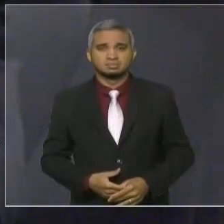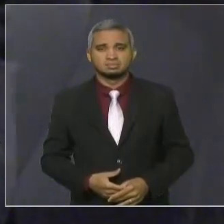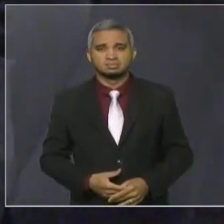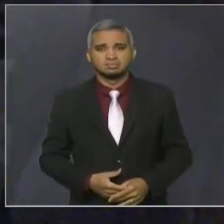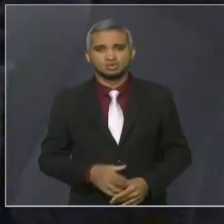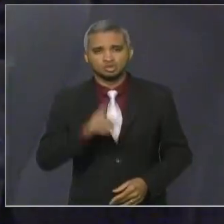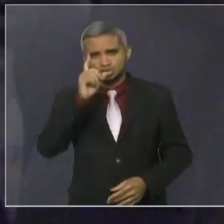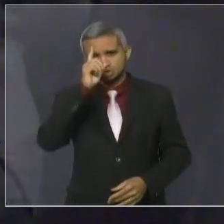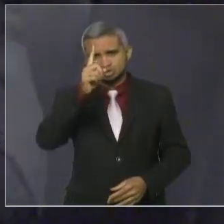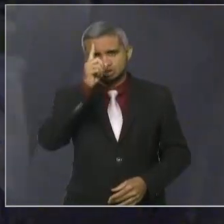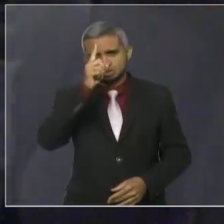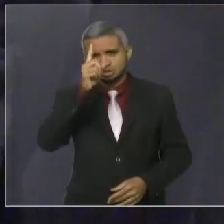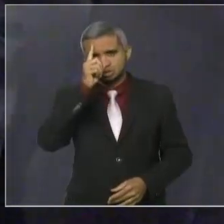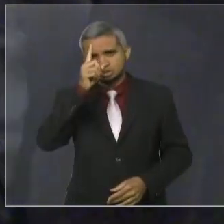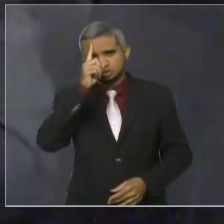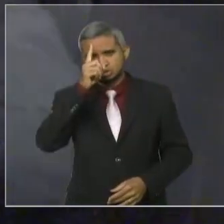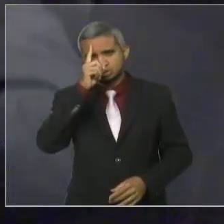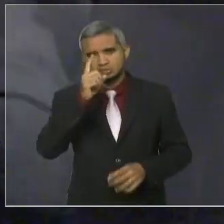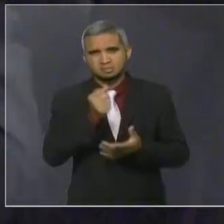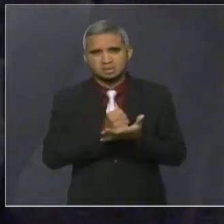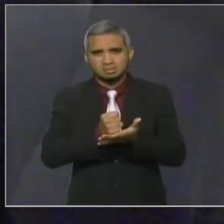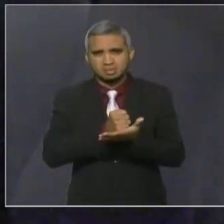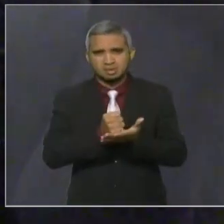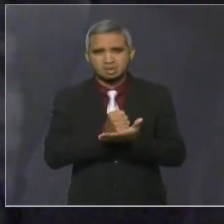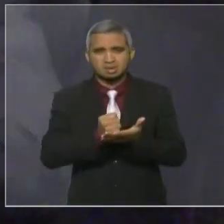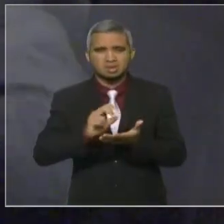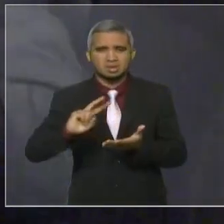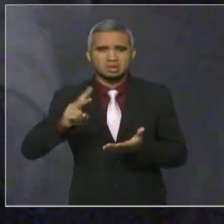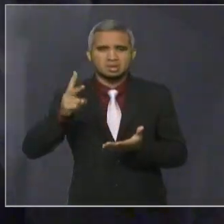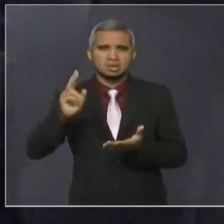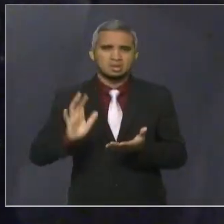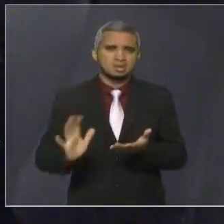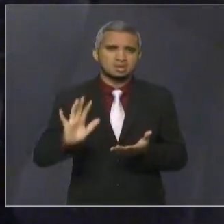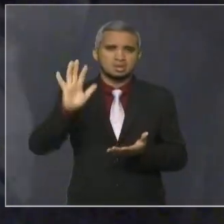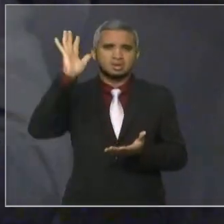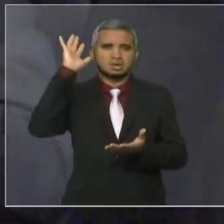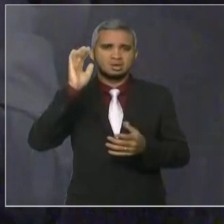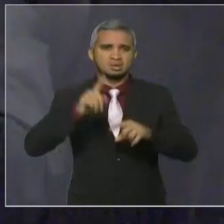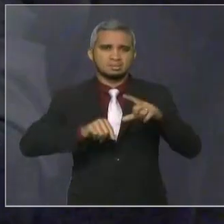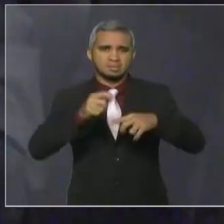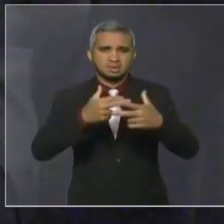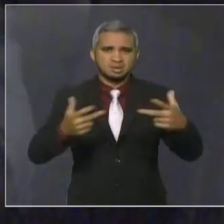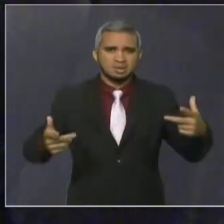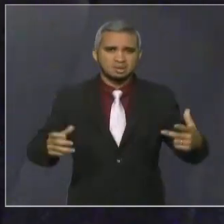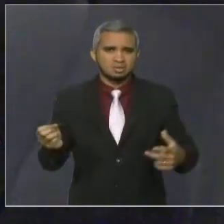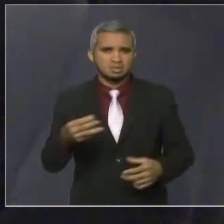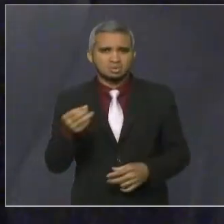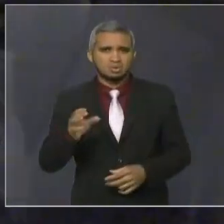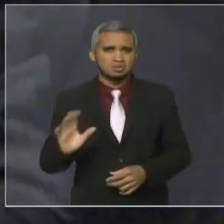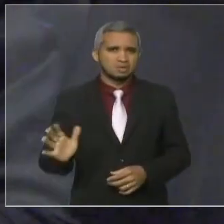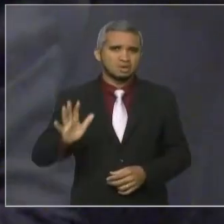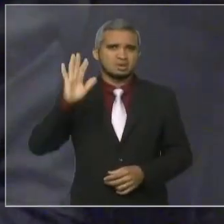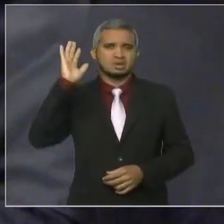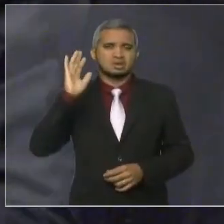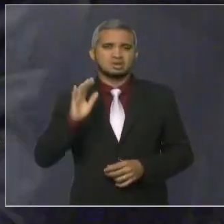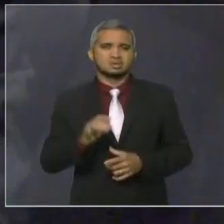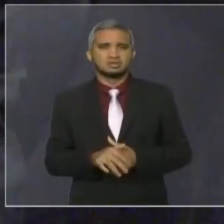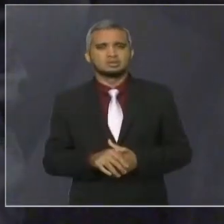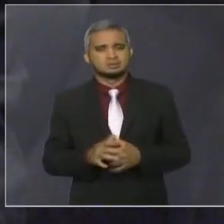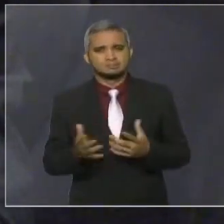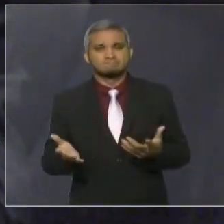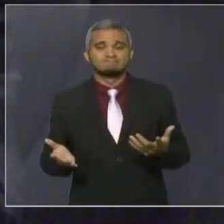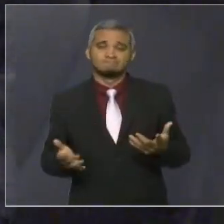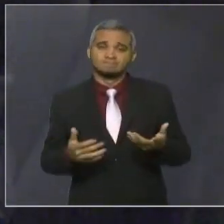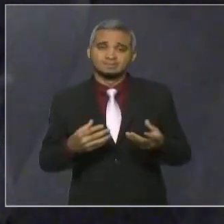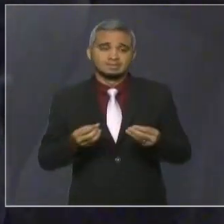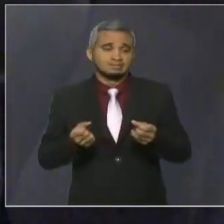todo dia se cresce o preço de medicamentos novos, instrumentos novos, enfim, equipamentos novos, enfim,